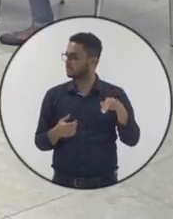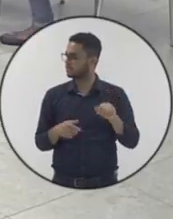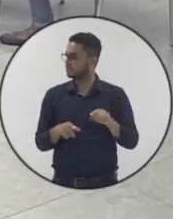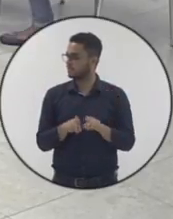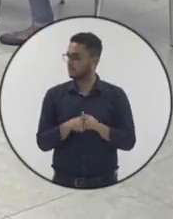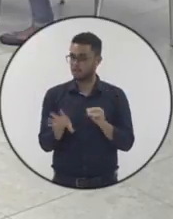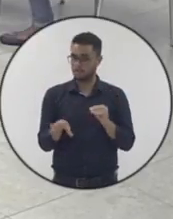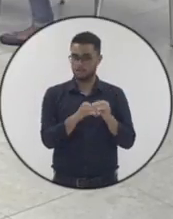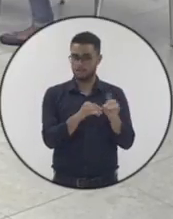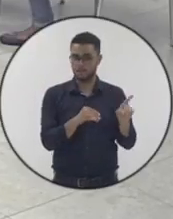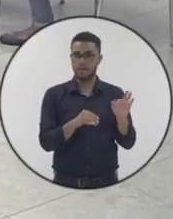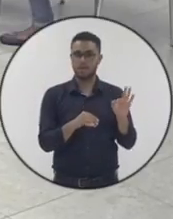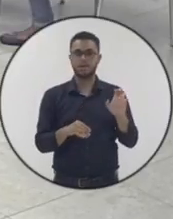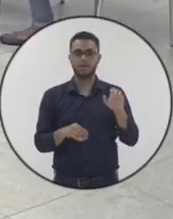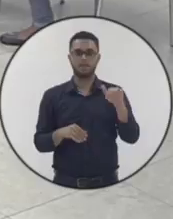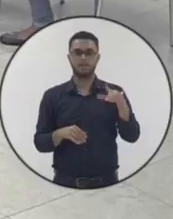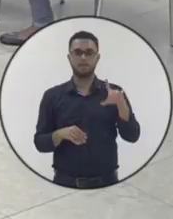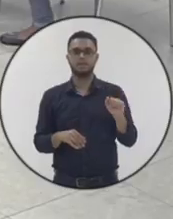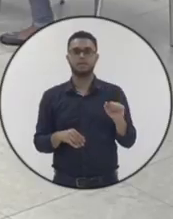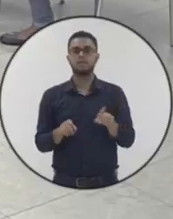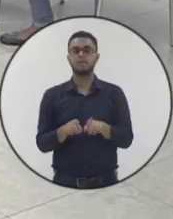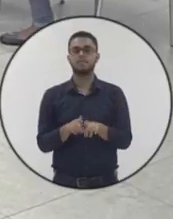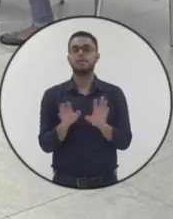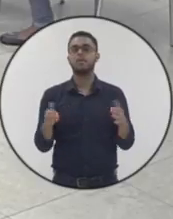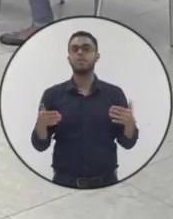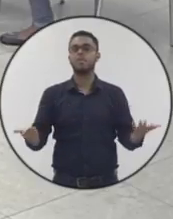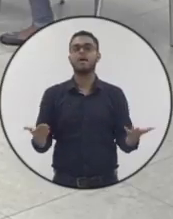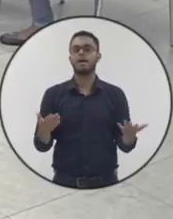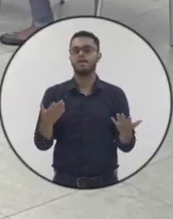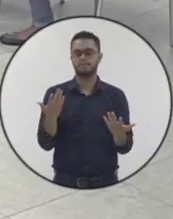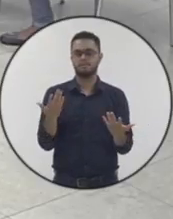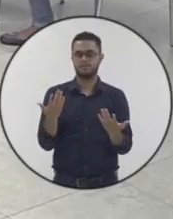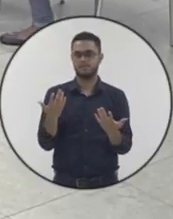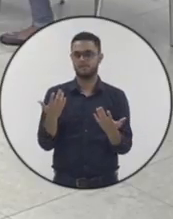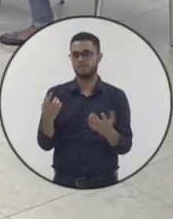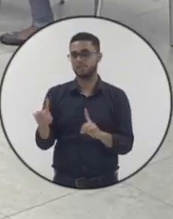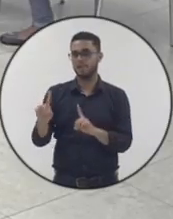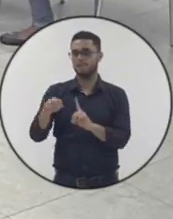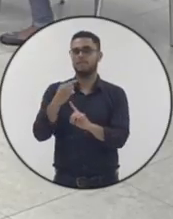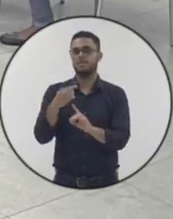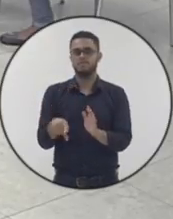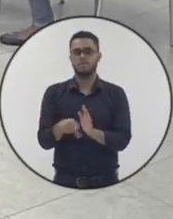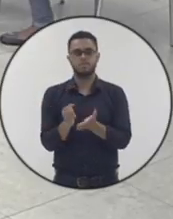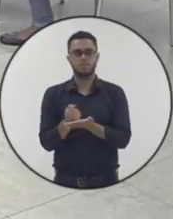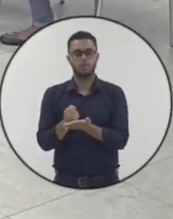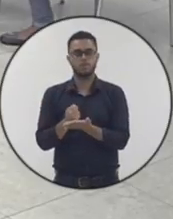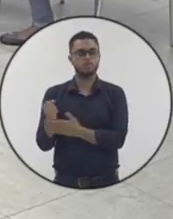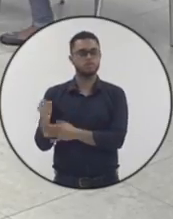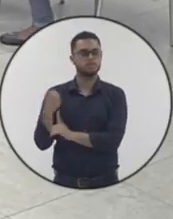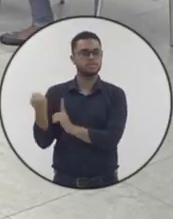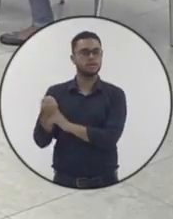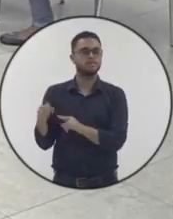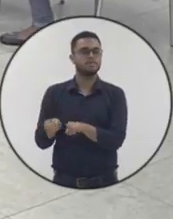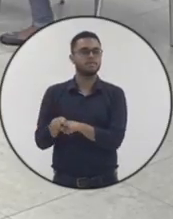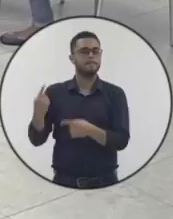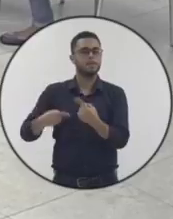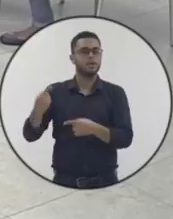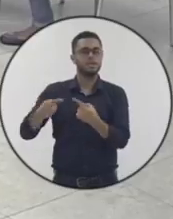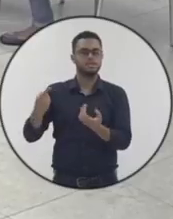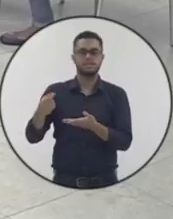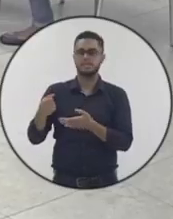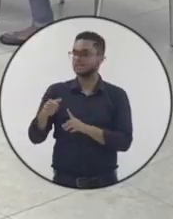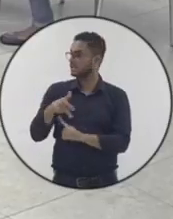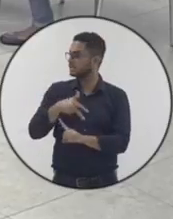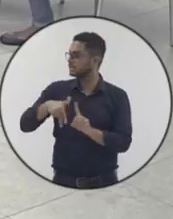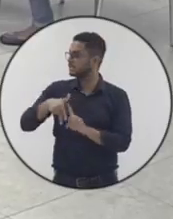da Fernanda, ela pergunta ali, e quais os desafios do controle social, da política de assistência social pelos movimentos trans? Tatiane, eu acho que essa pergunta é